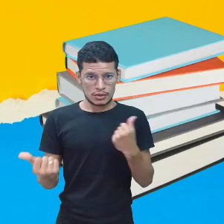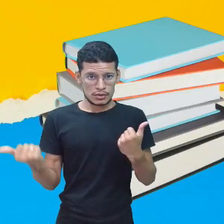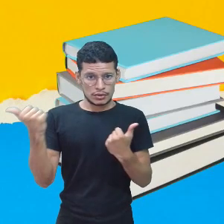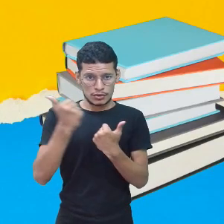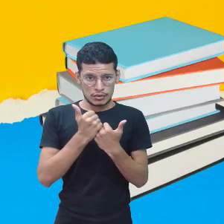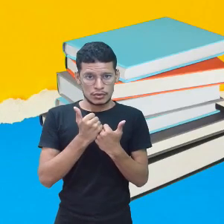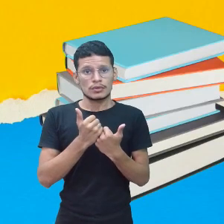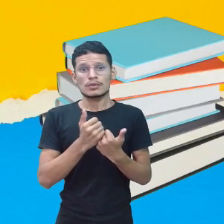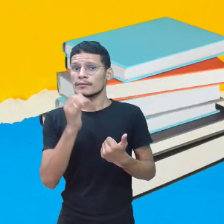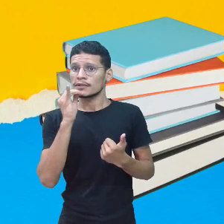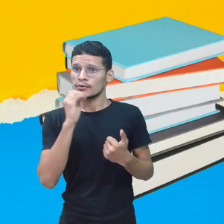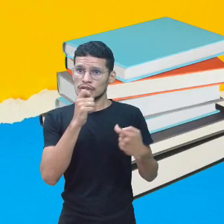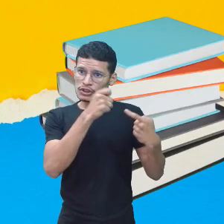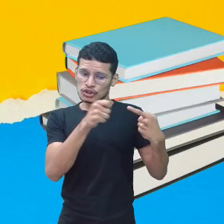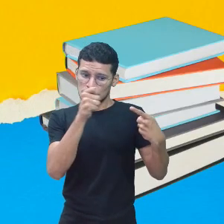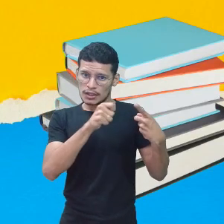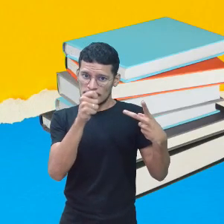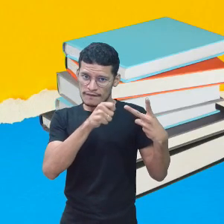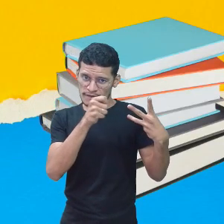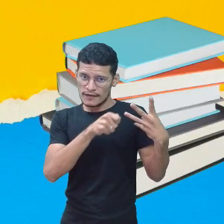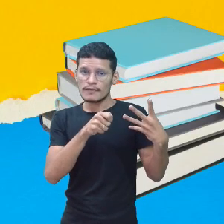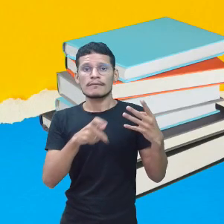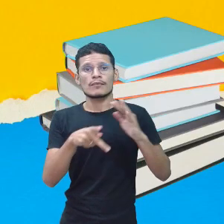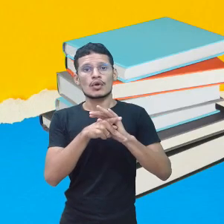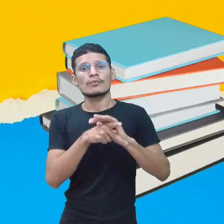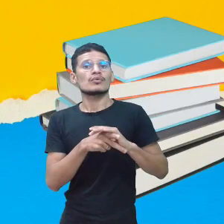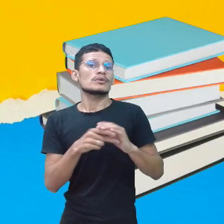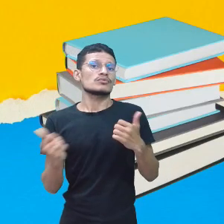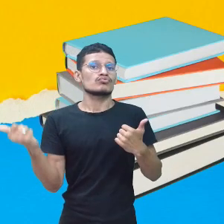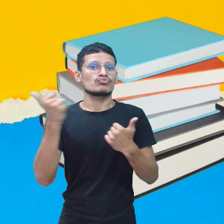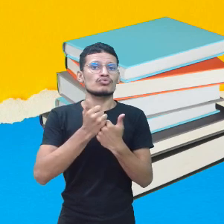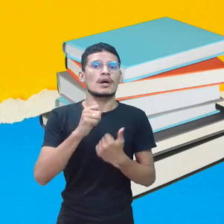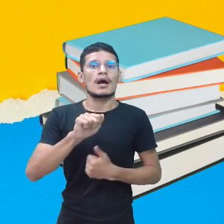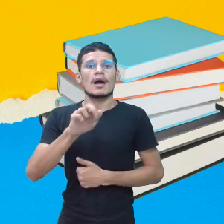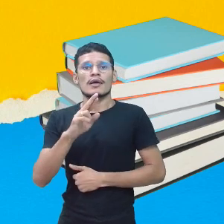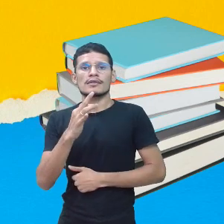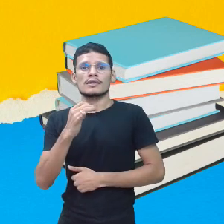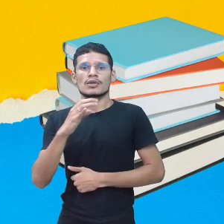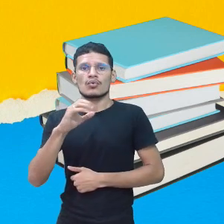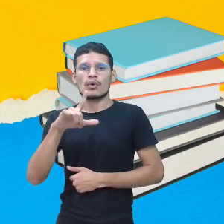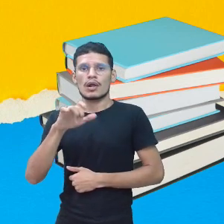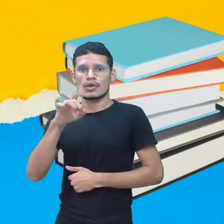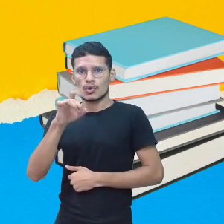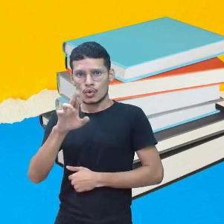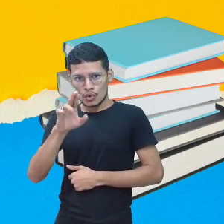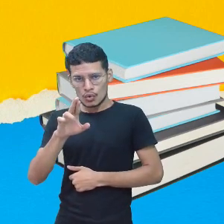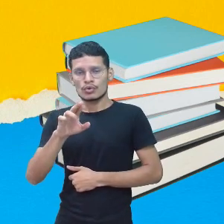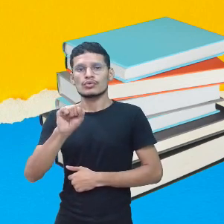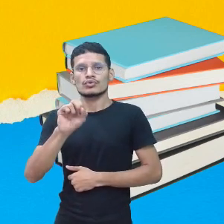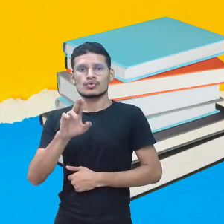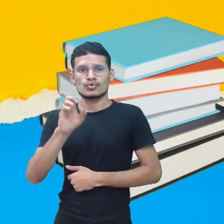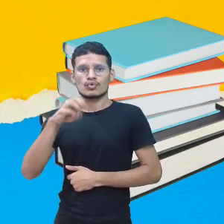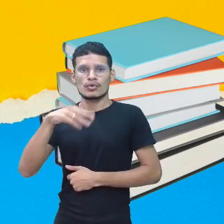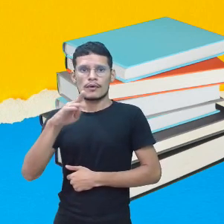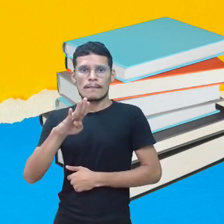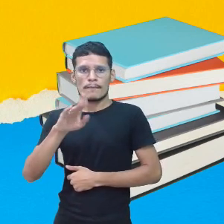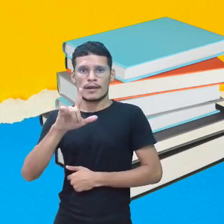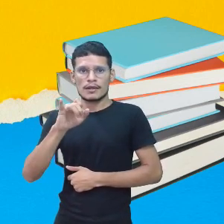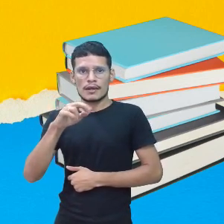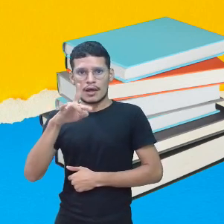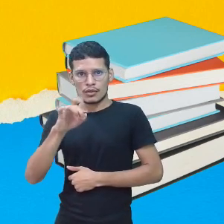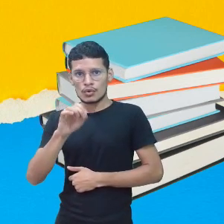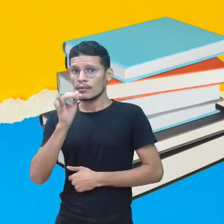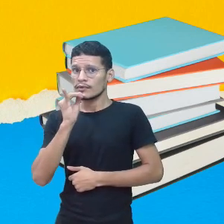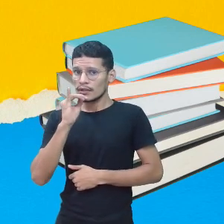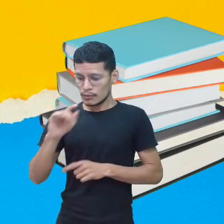vai escrever, não é, substituindo o articulador sublinhado pelo indicado entre os parênteses.